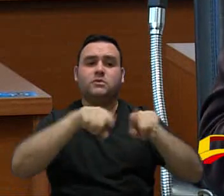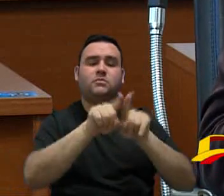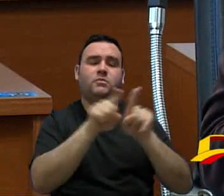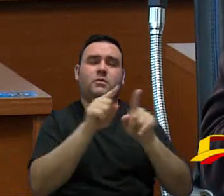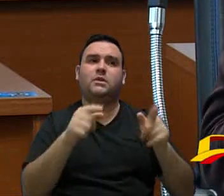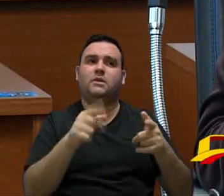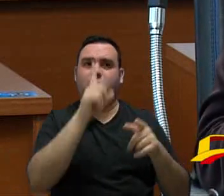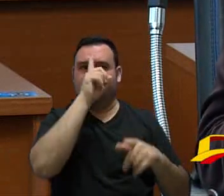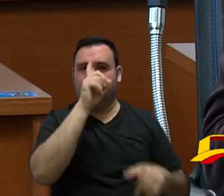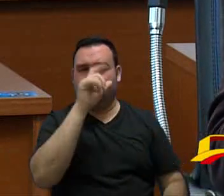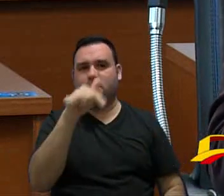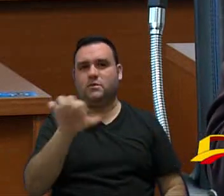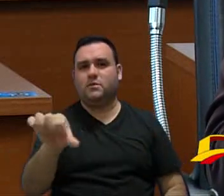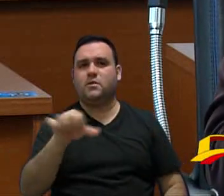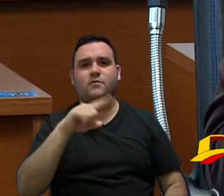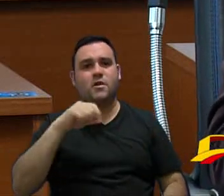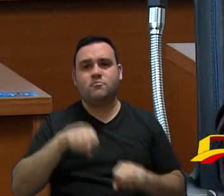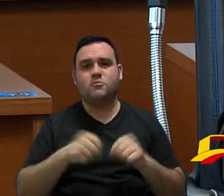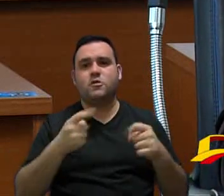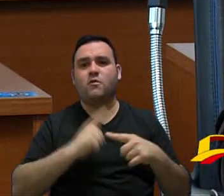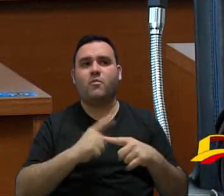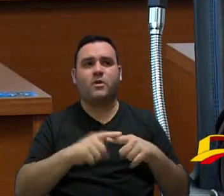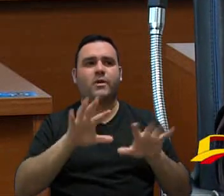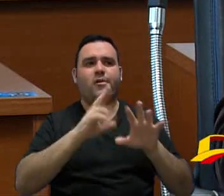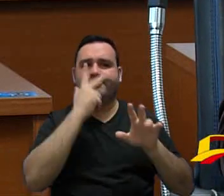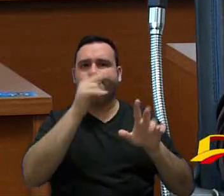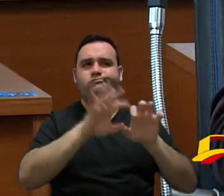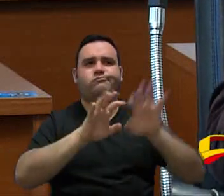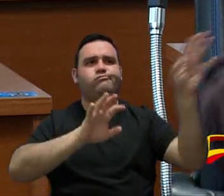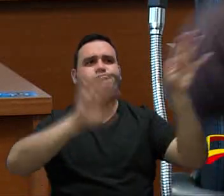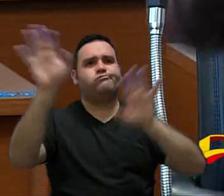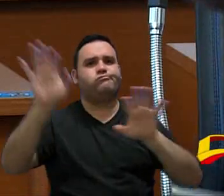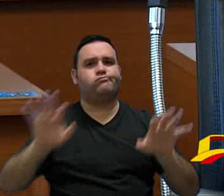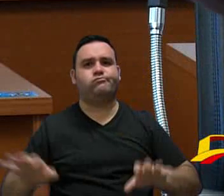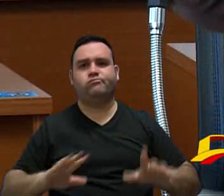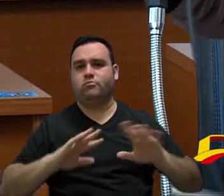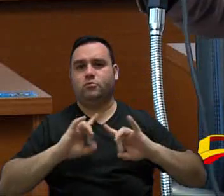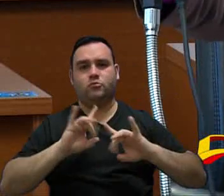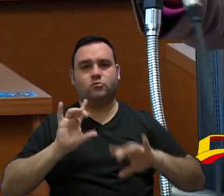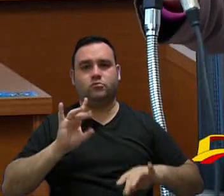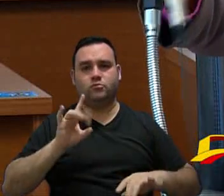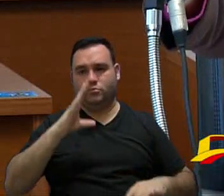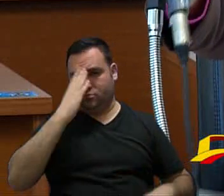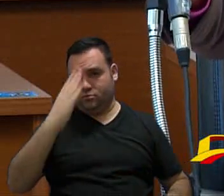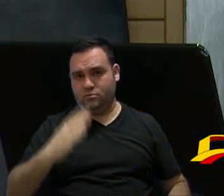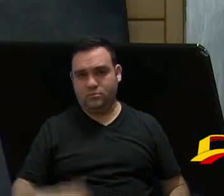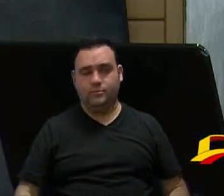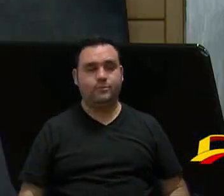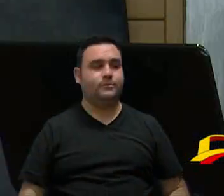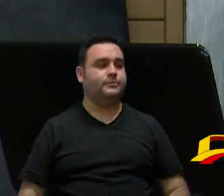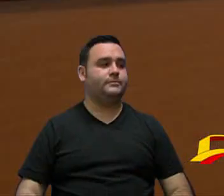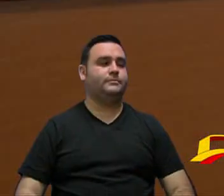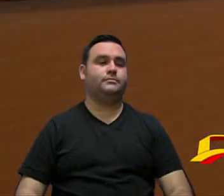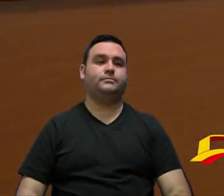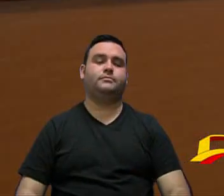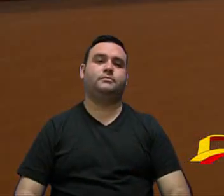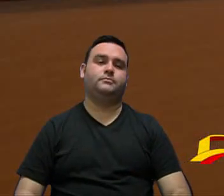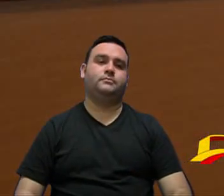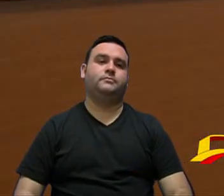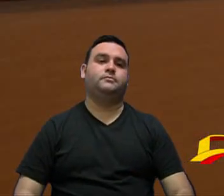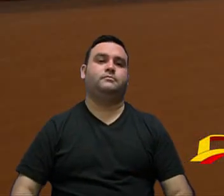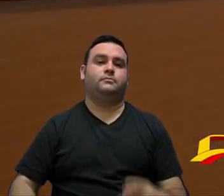policlínica que eu acho que não é possível porque ela está desmontada é isso obrigado a vereador em é